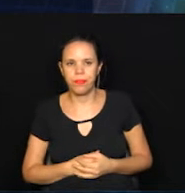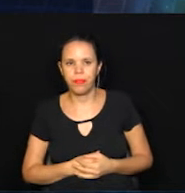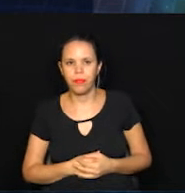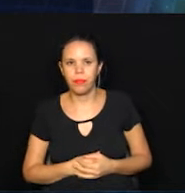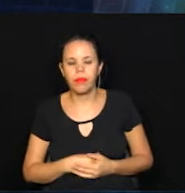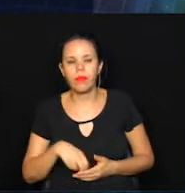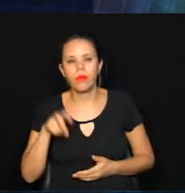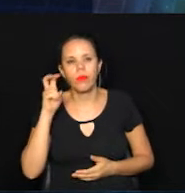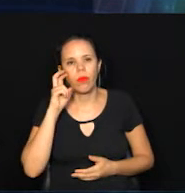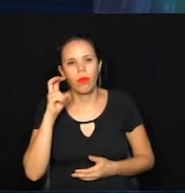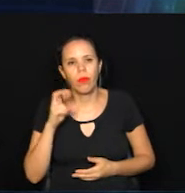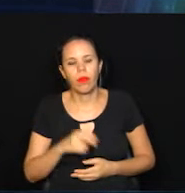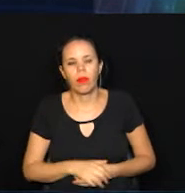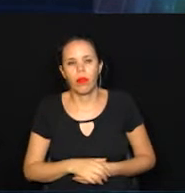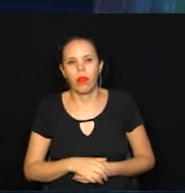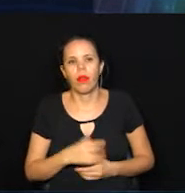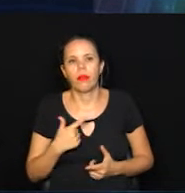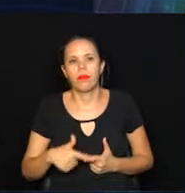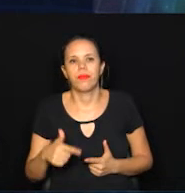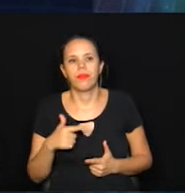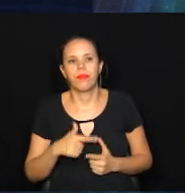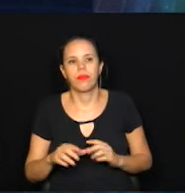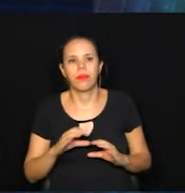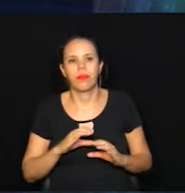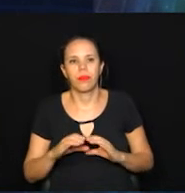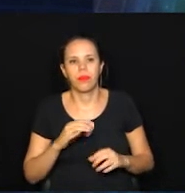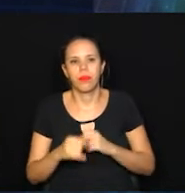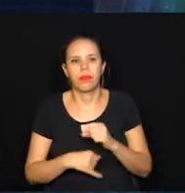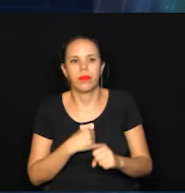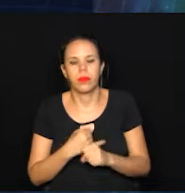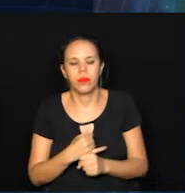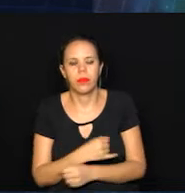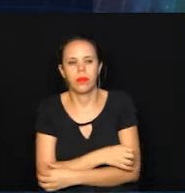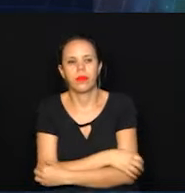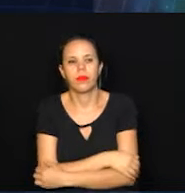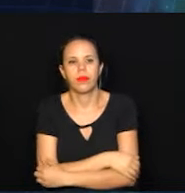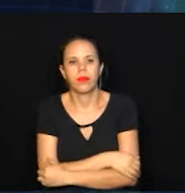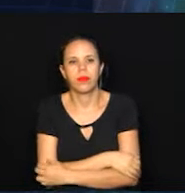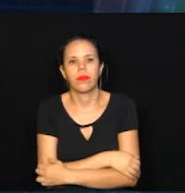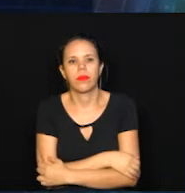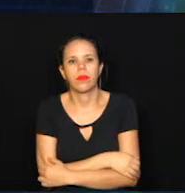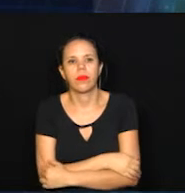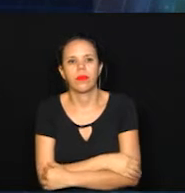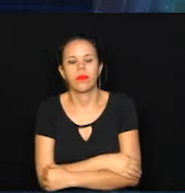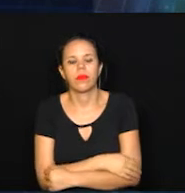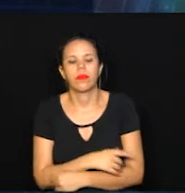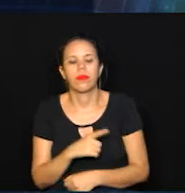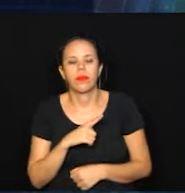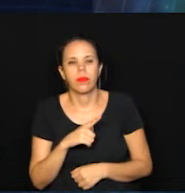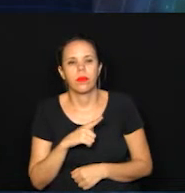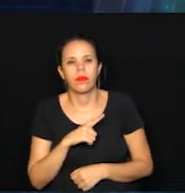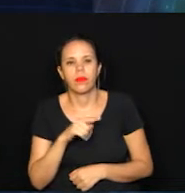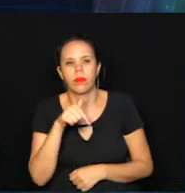última quinta-feira, que estava com aquele problema de comunicação no site e tudo mais. Olha, nós tivemos